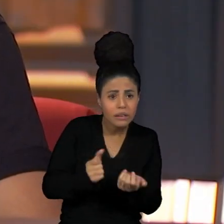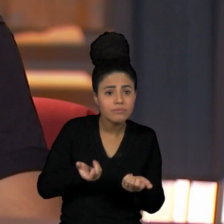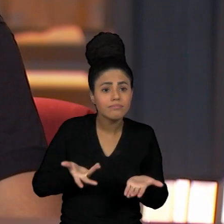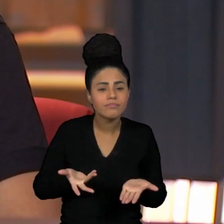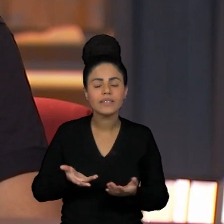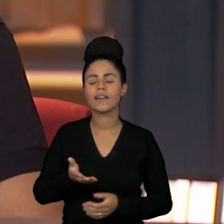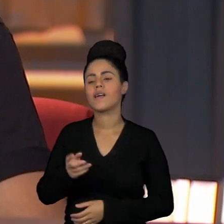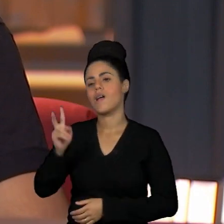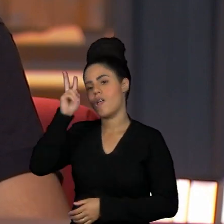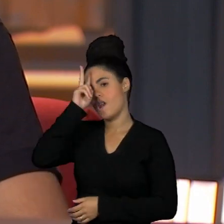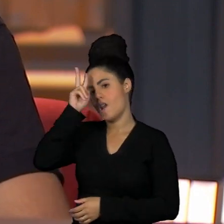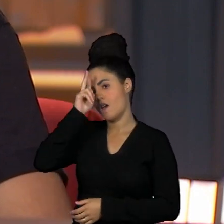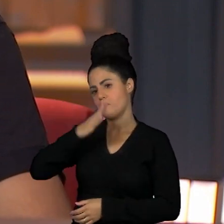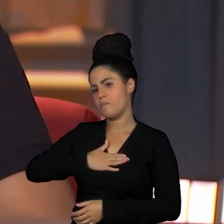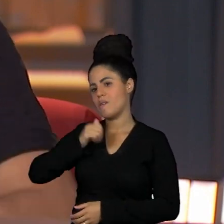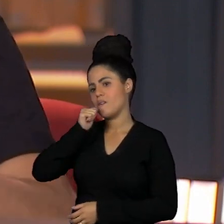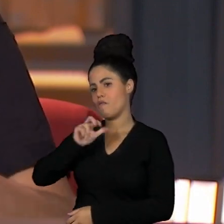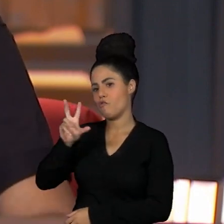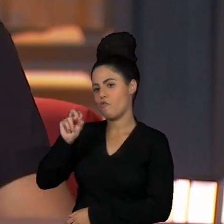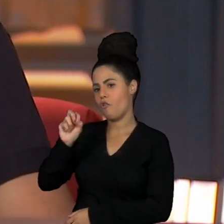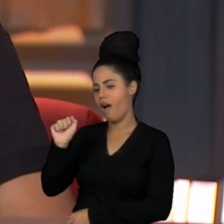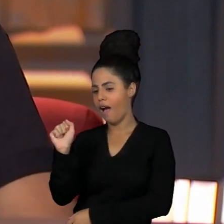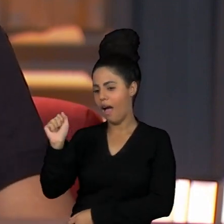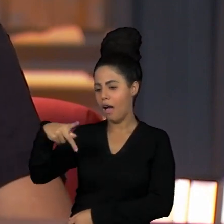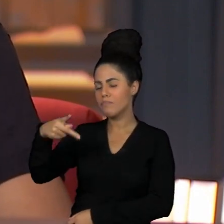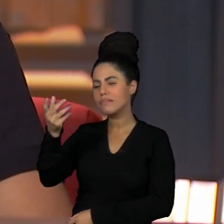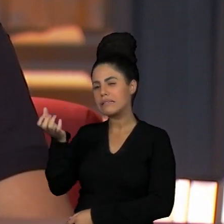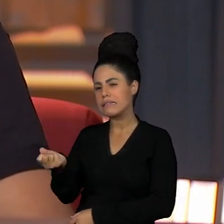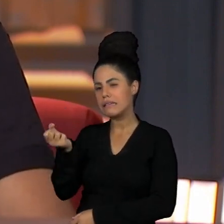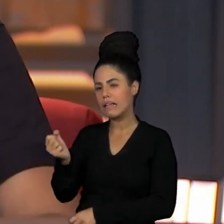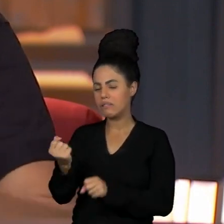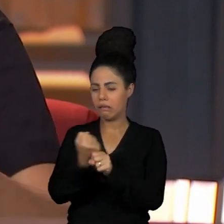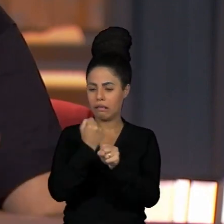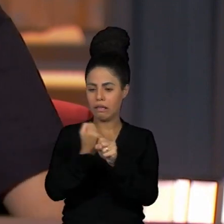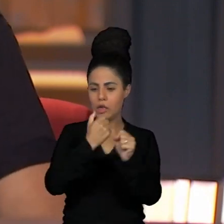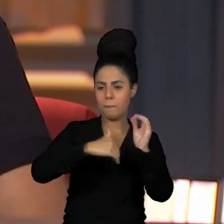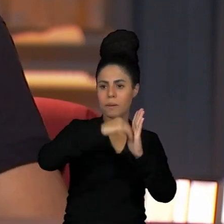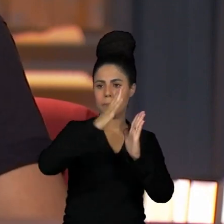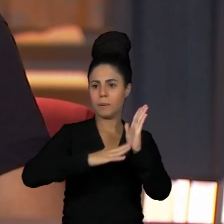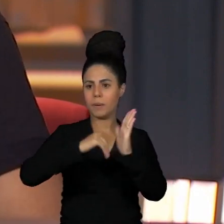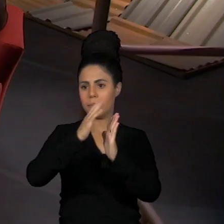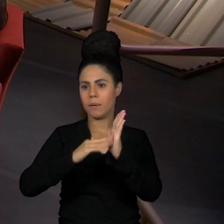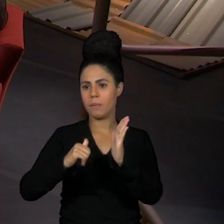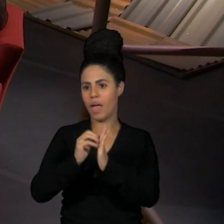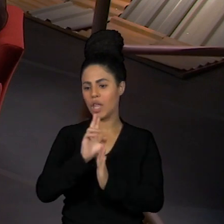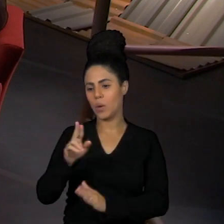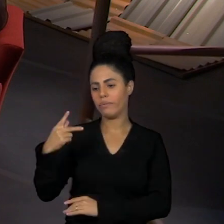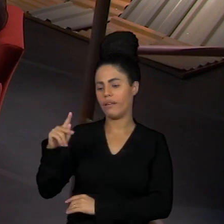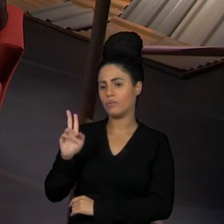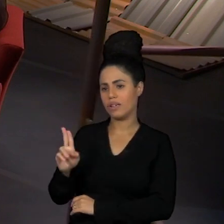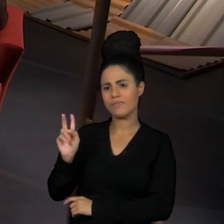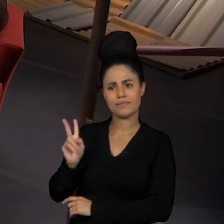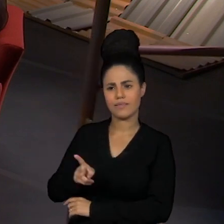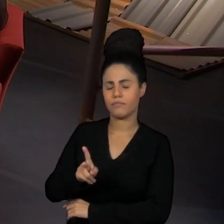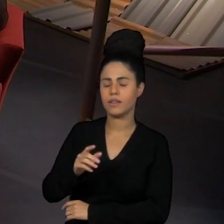avó é aposentada, então muita coisa que era reforma em casa, era no nome dela. E aí eu lembro que ela tinha uns carnê